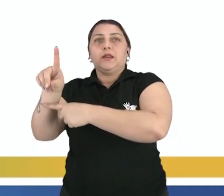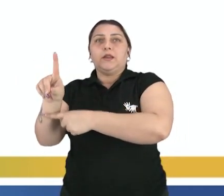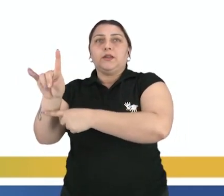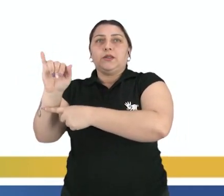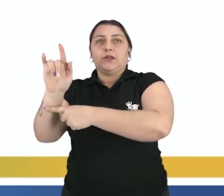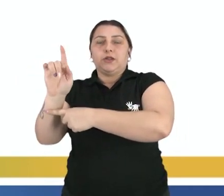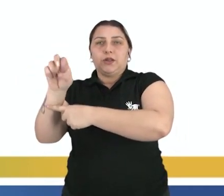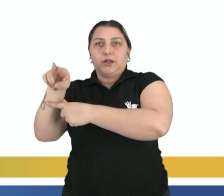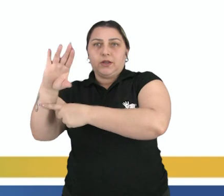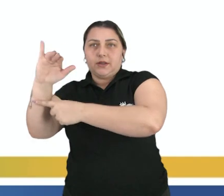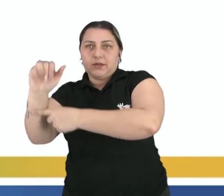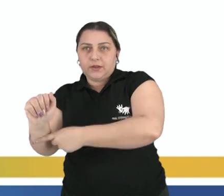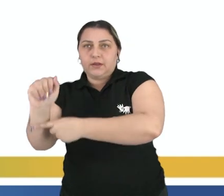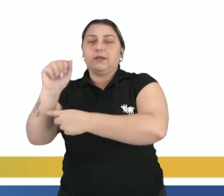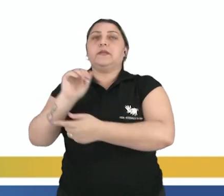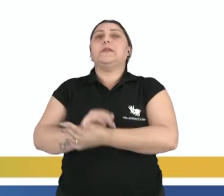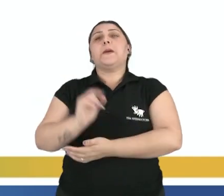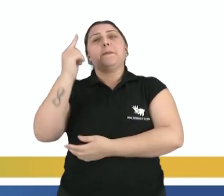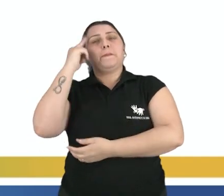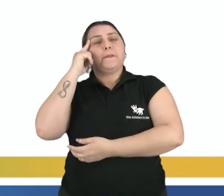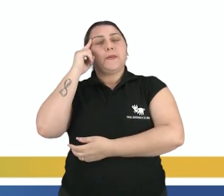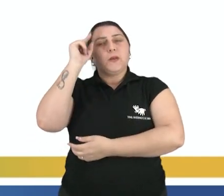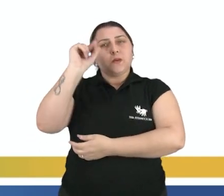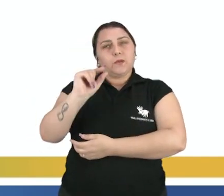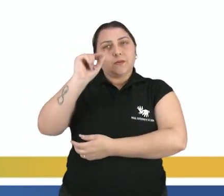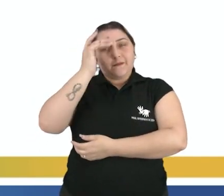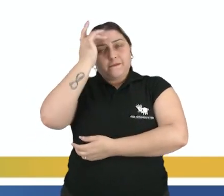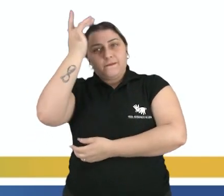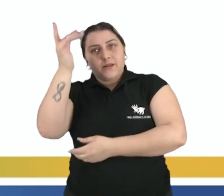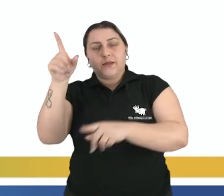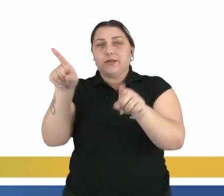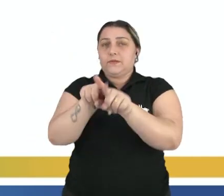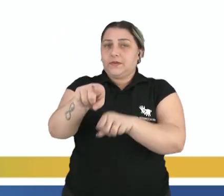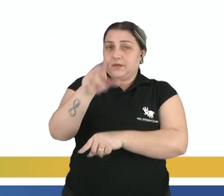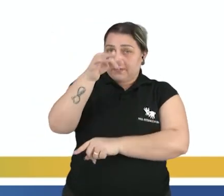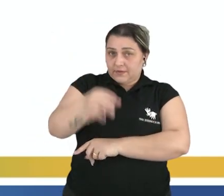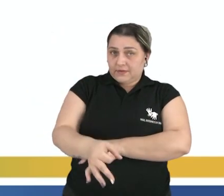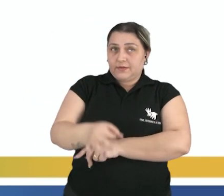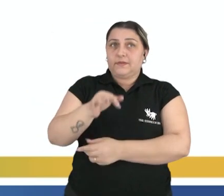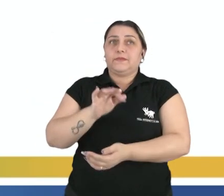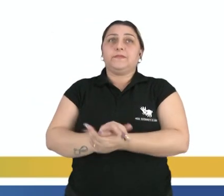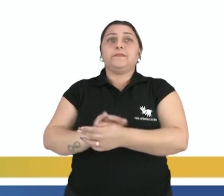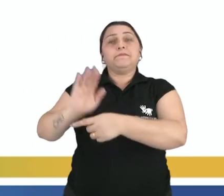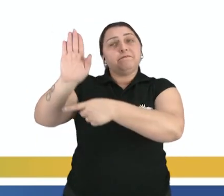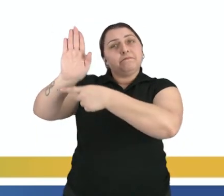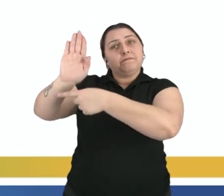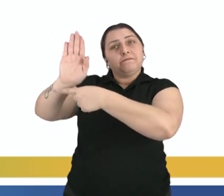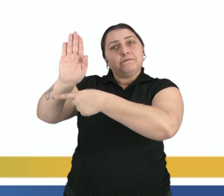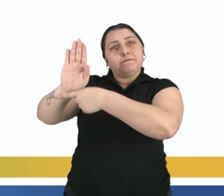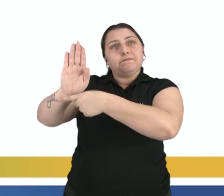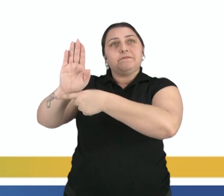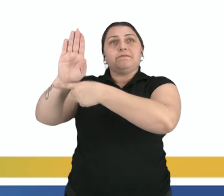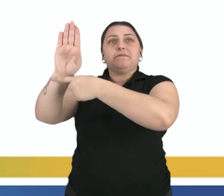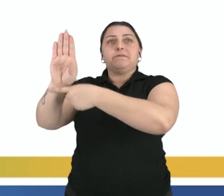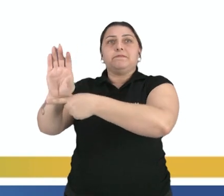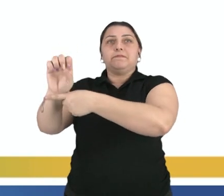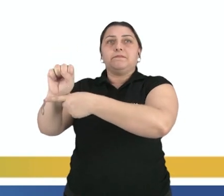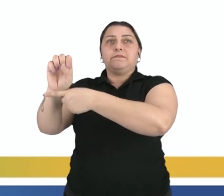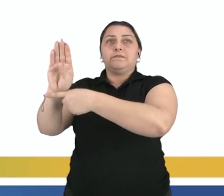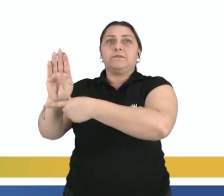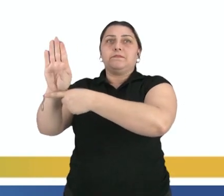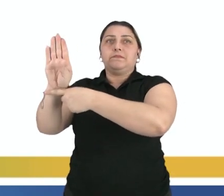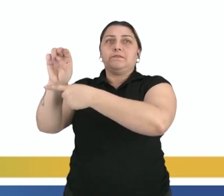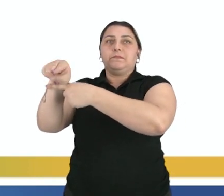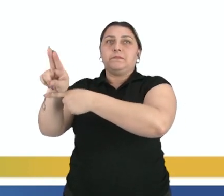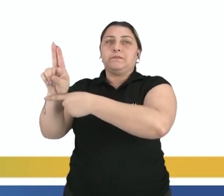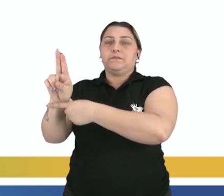linha de indigência. Pensa um pouco, essa também está muito fácil, né? Você vai acertar, com certeza. Olha só, para você que marcou aí a letra